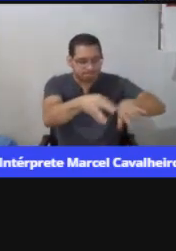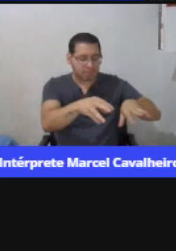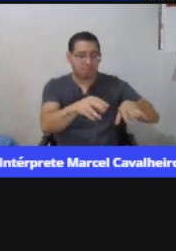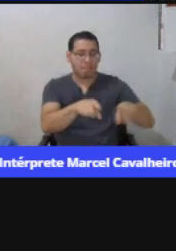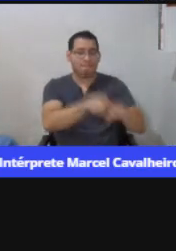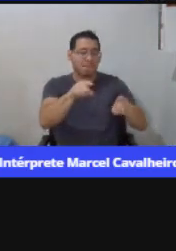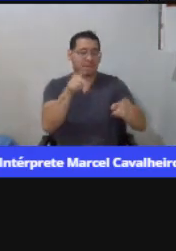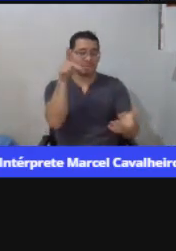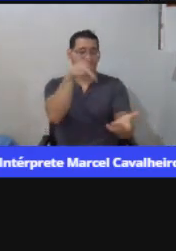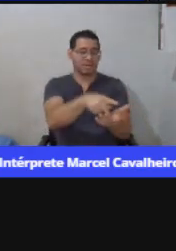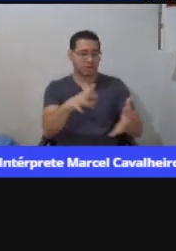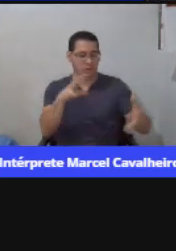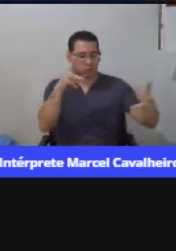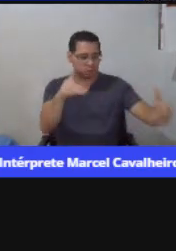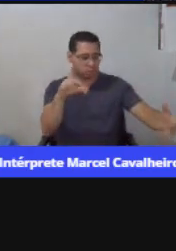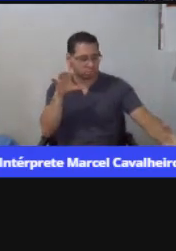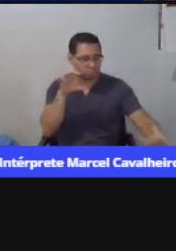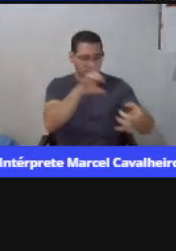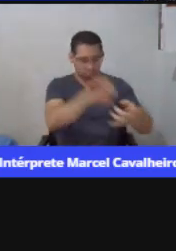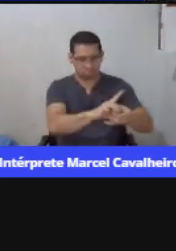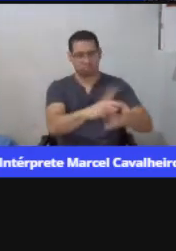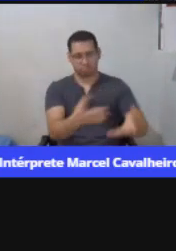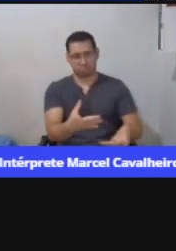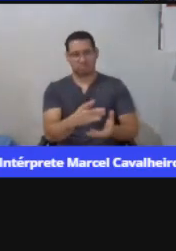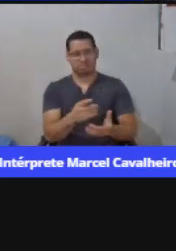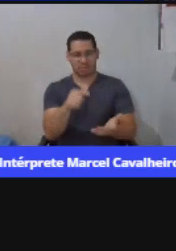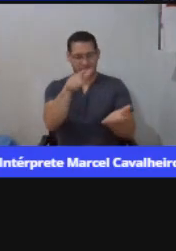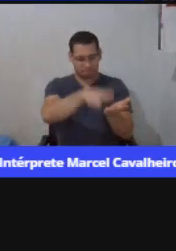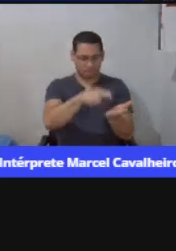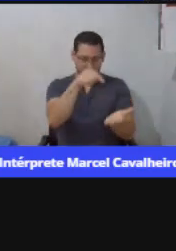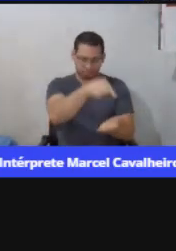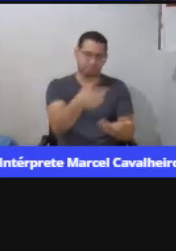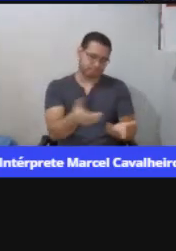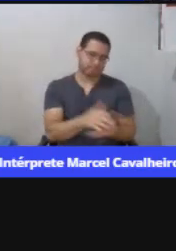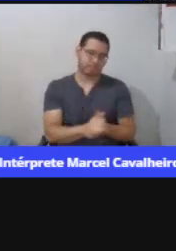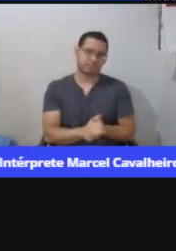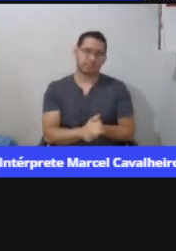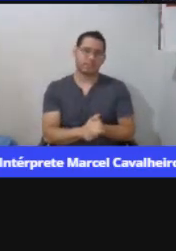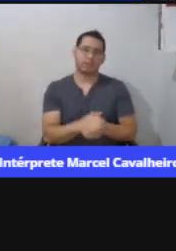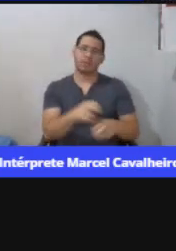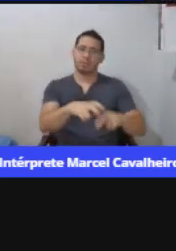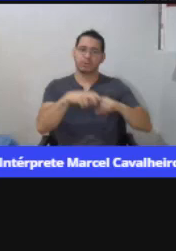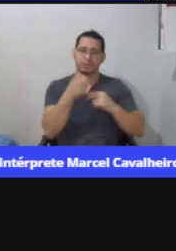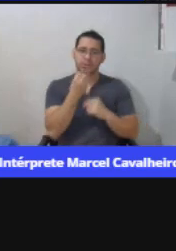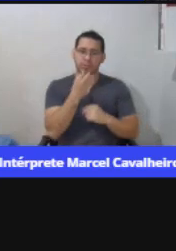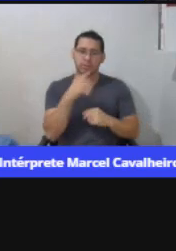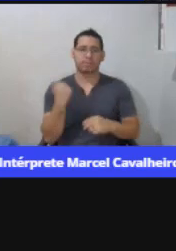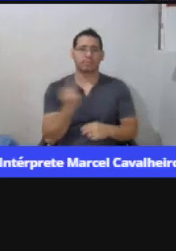contemplar a habilidade maior, que é a que está posta no documento. Então, isso é sempre bom a gente estar